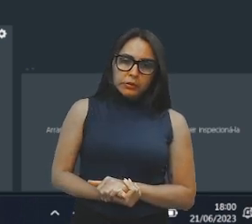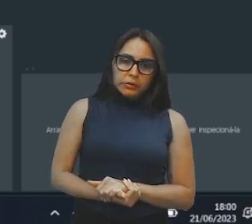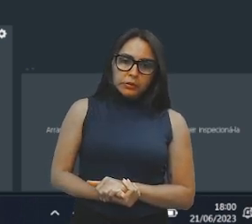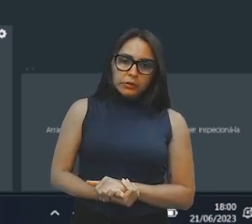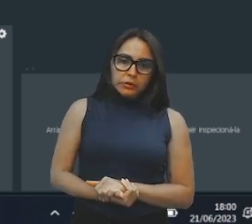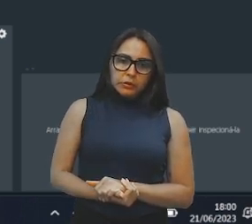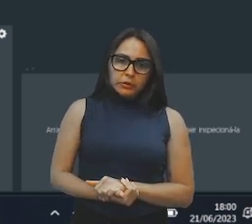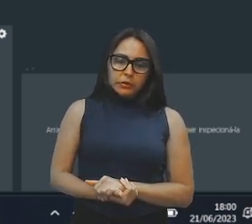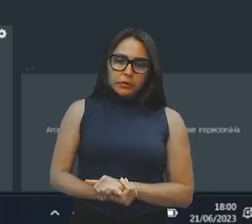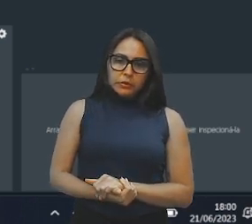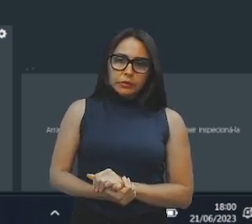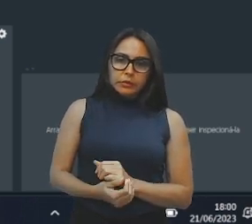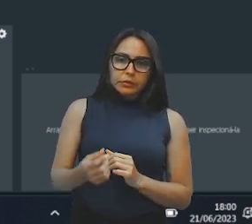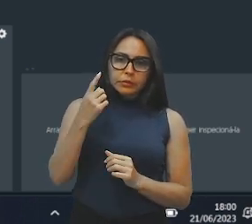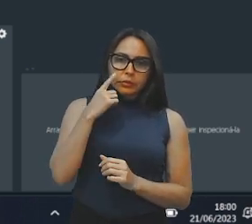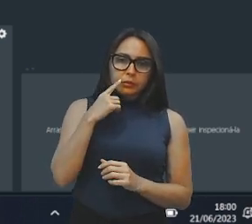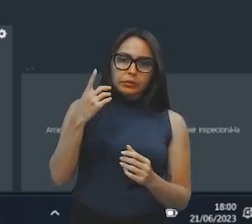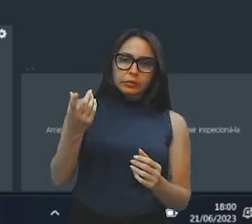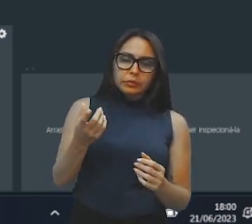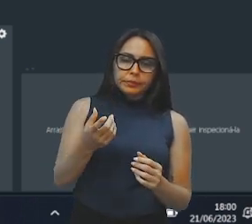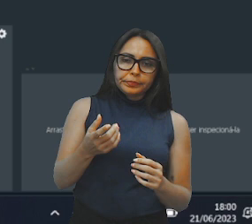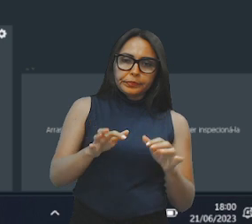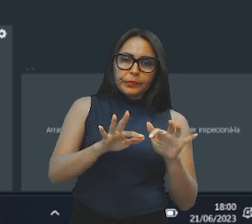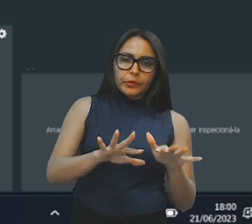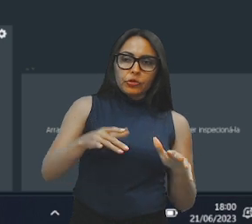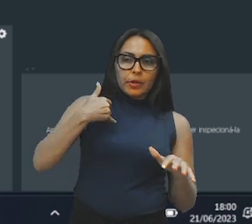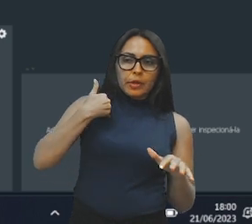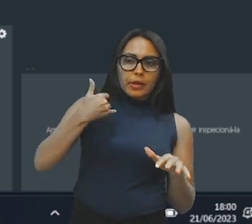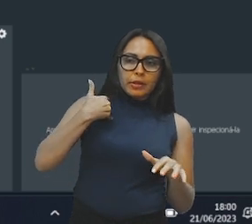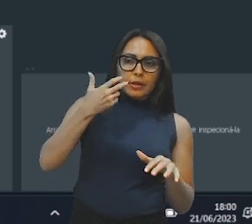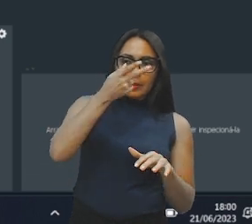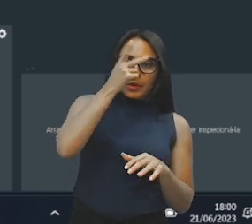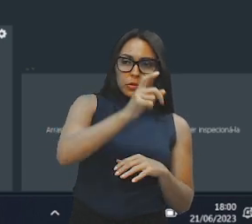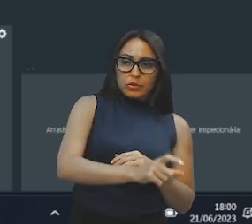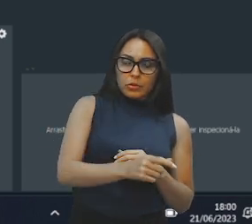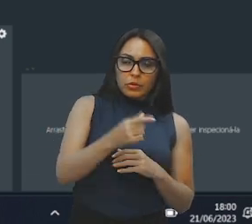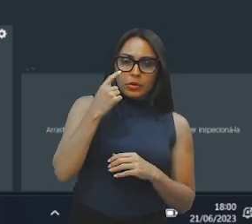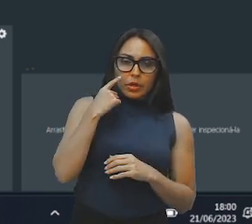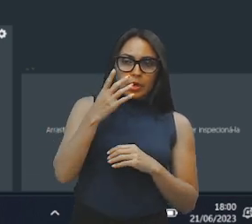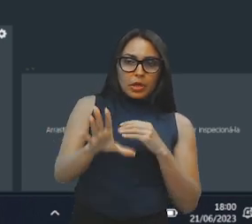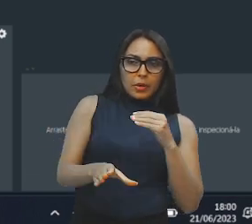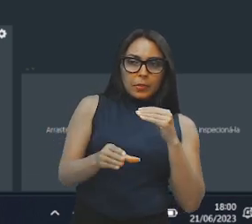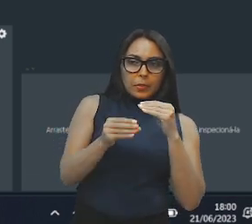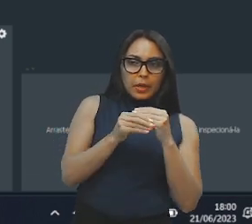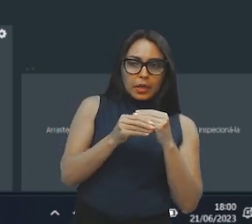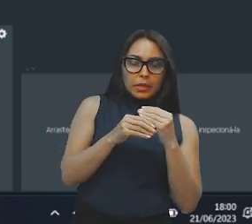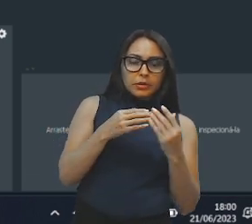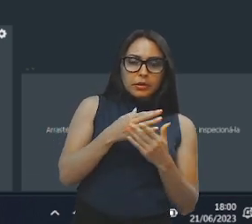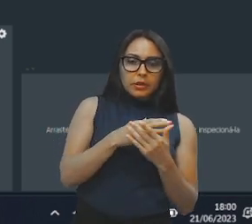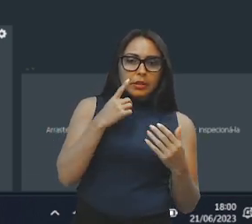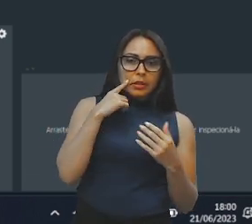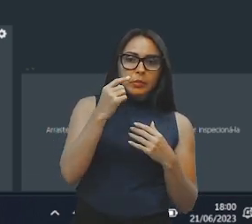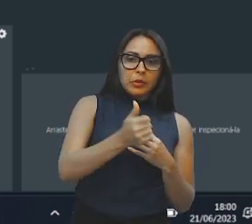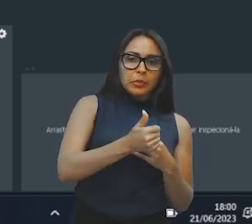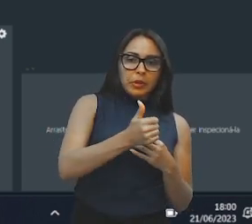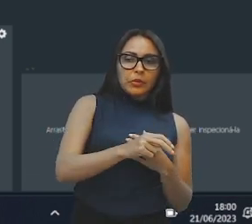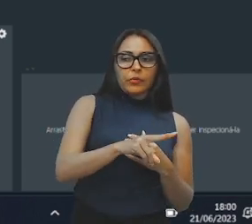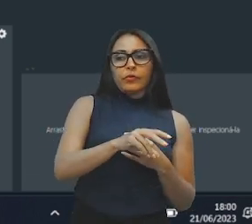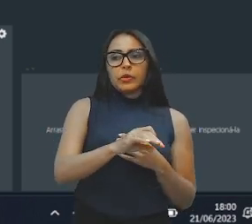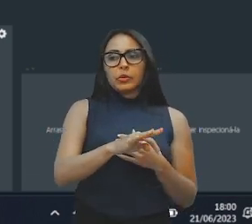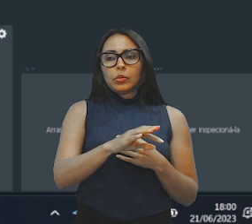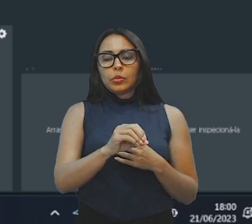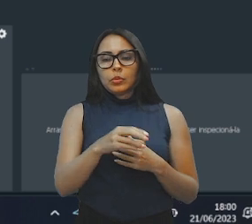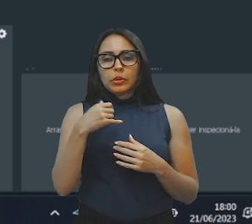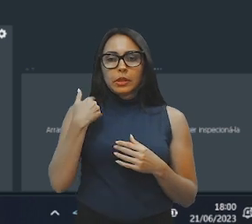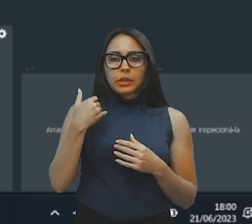a idade da pessoa, ele armazena na primeira posição do vetor idade, pula uma linha, ele